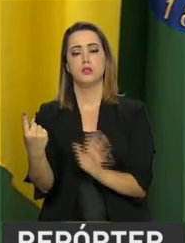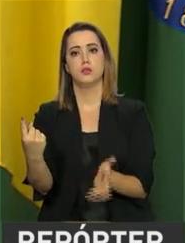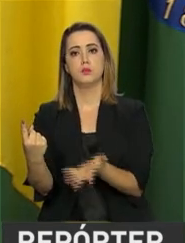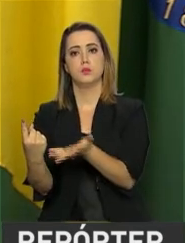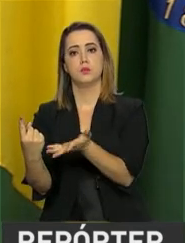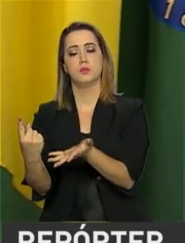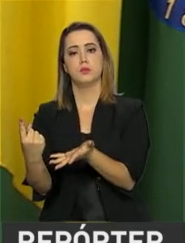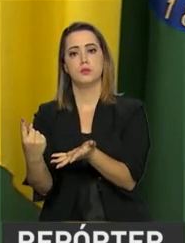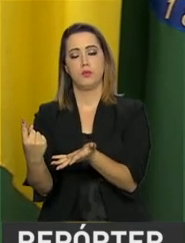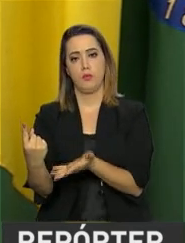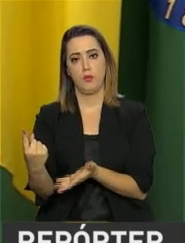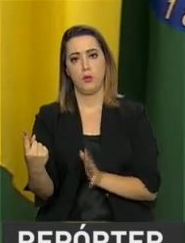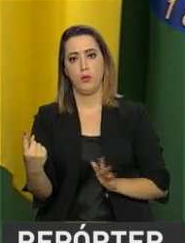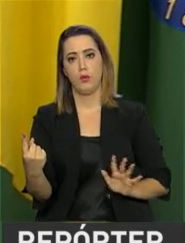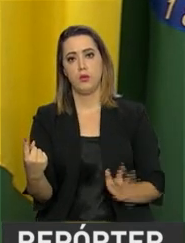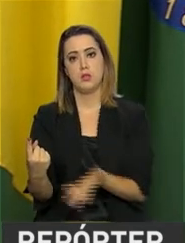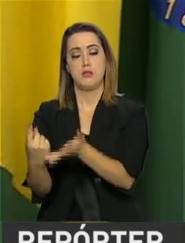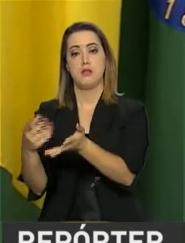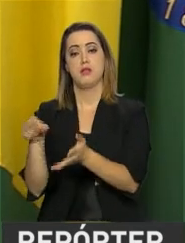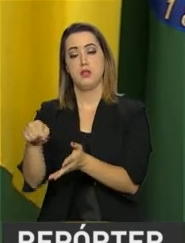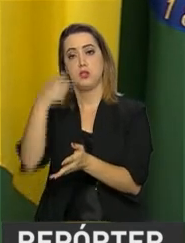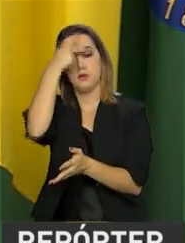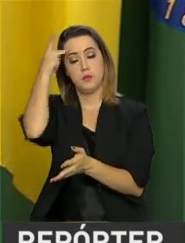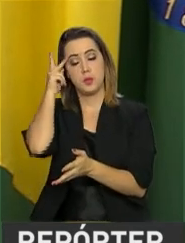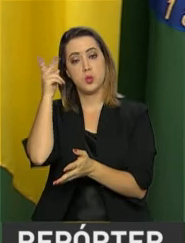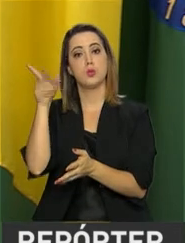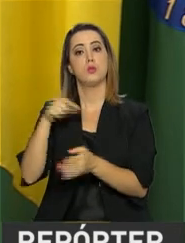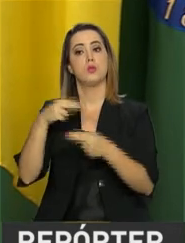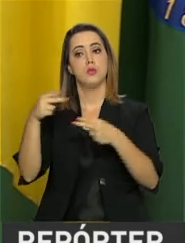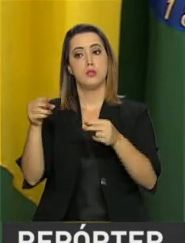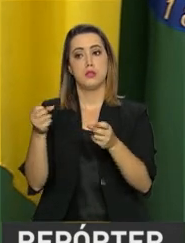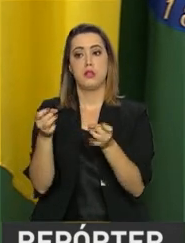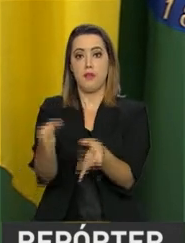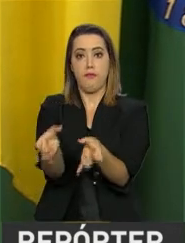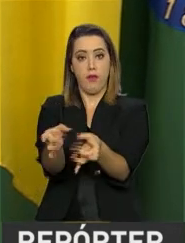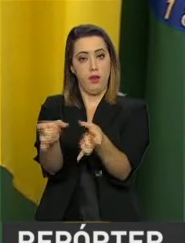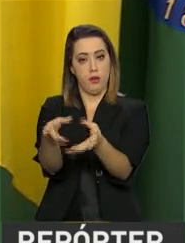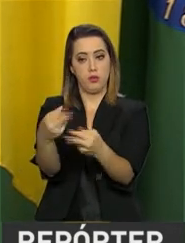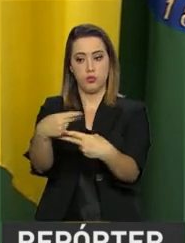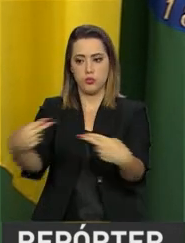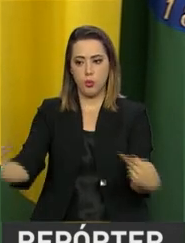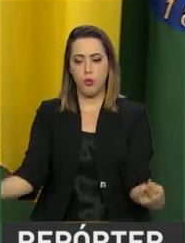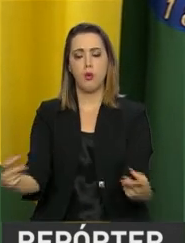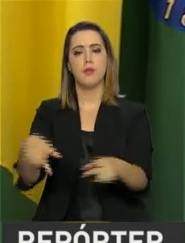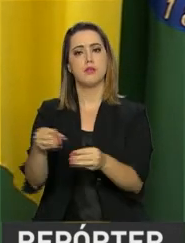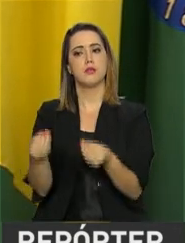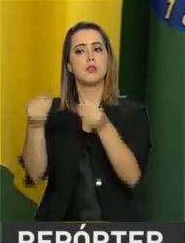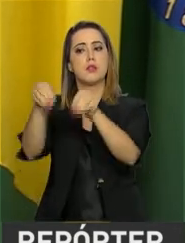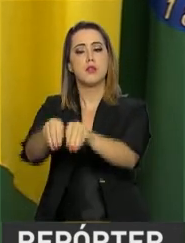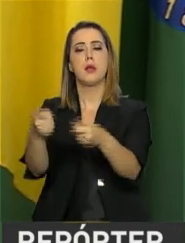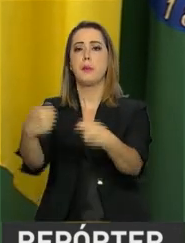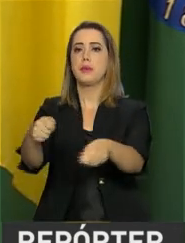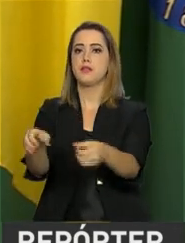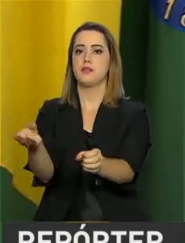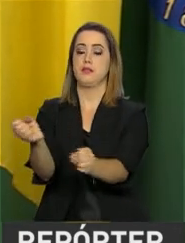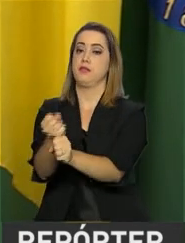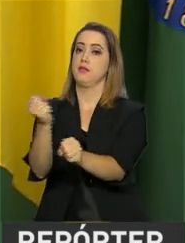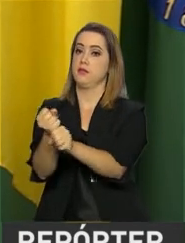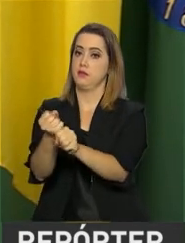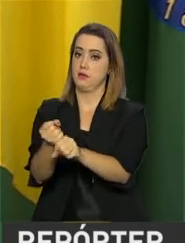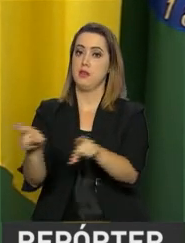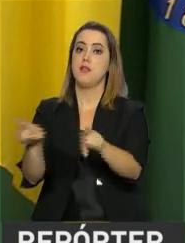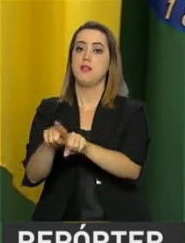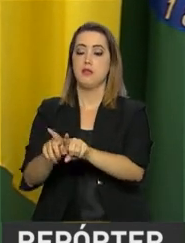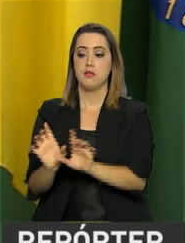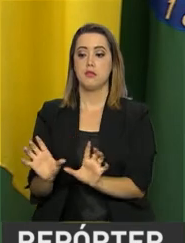incentivar aqueles que produzem materiais para construção civil é incentivar os empreendedores